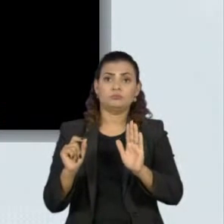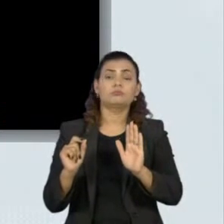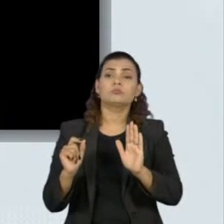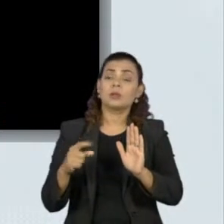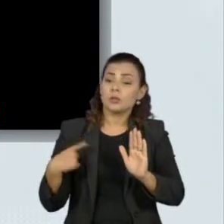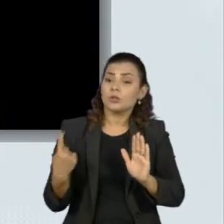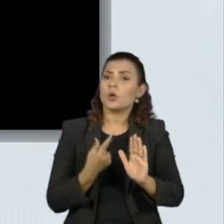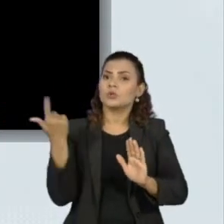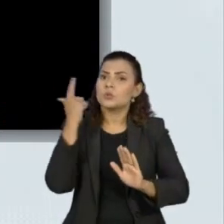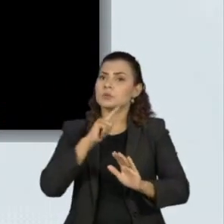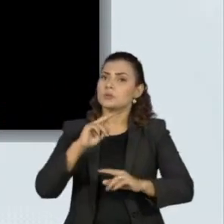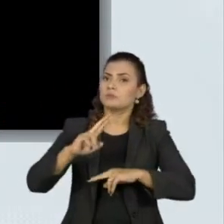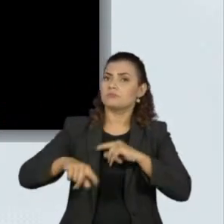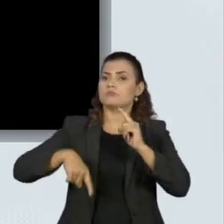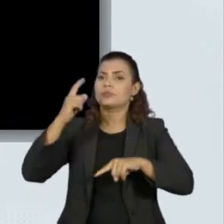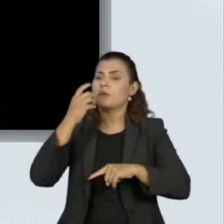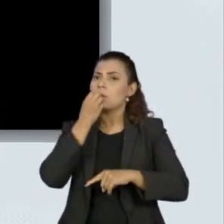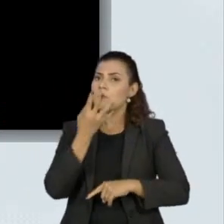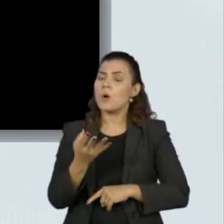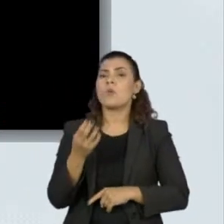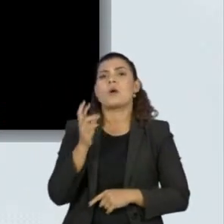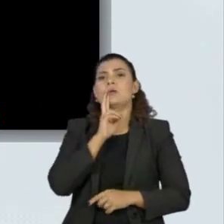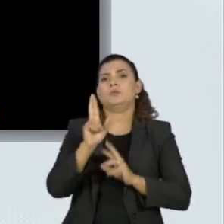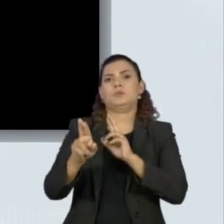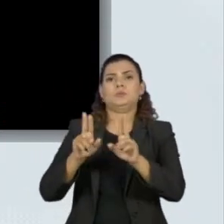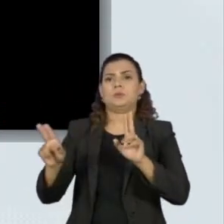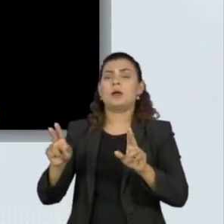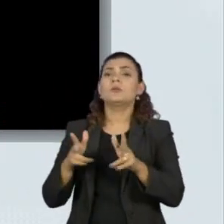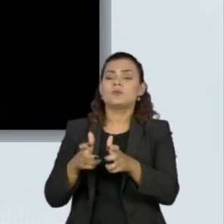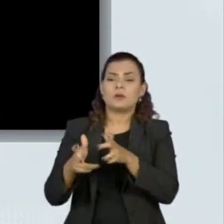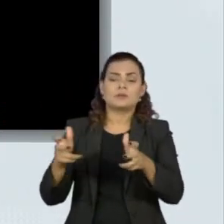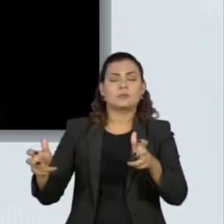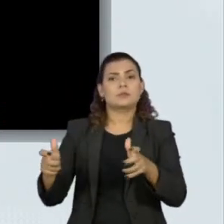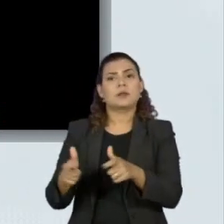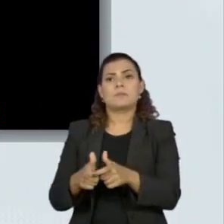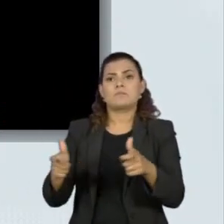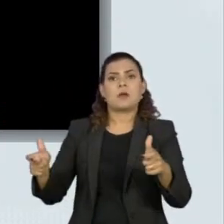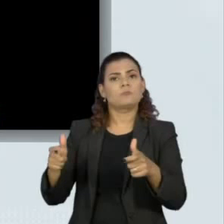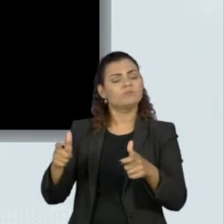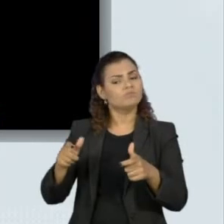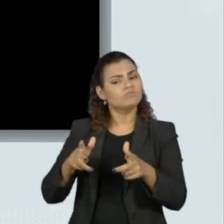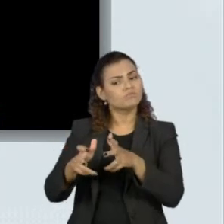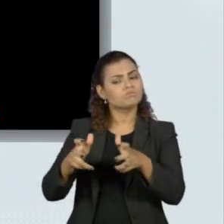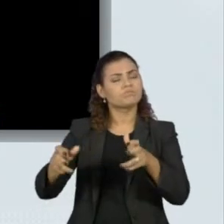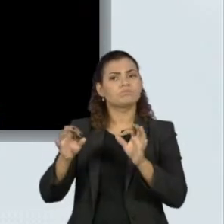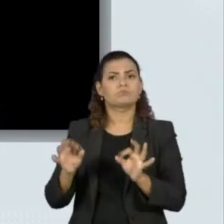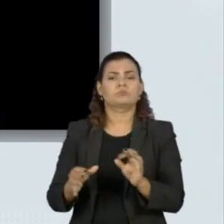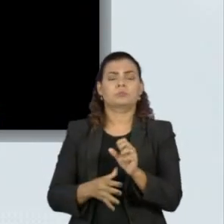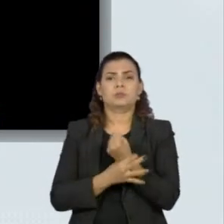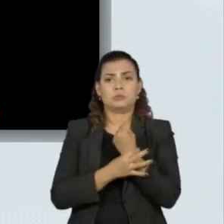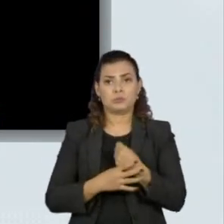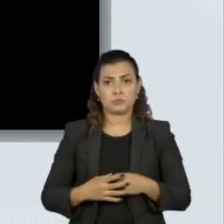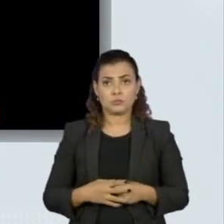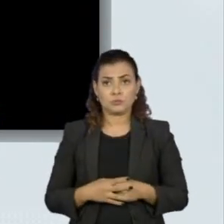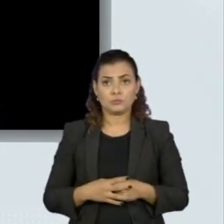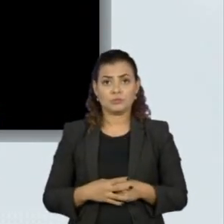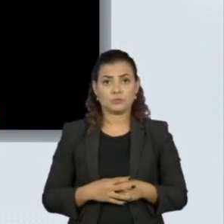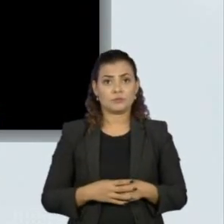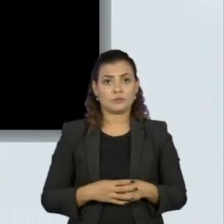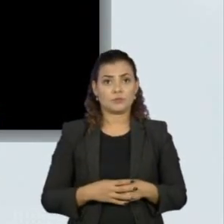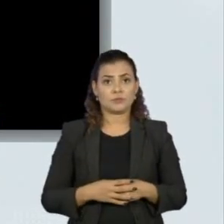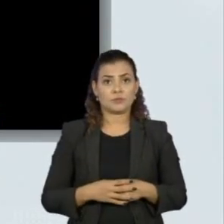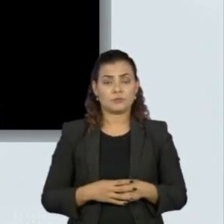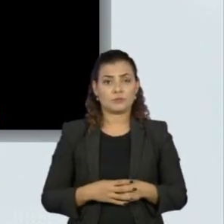fomos bem-sucedidos em colocar esta vacina ao maior estresse possível. E isso nos dá